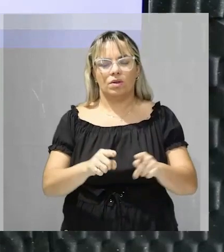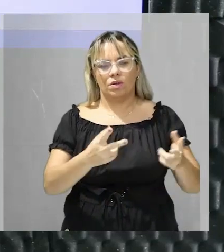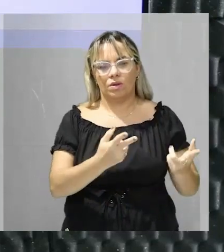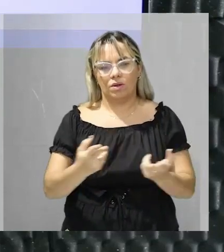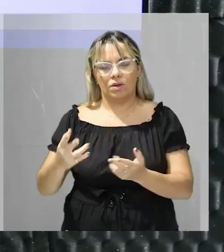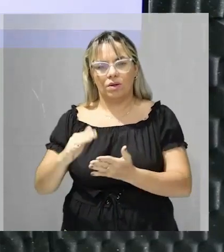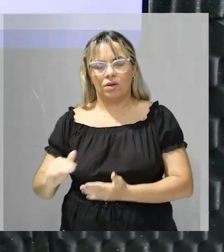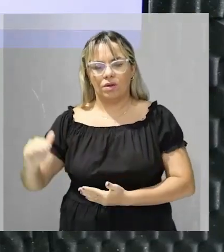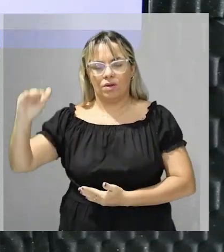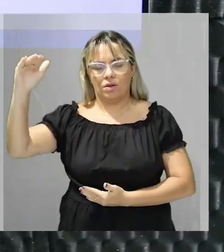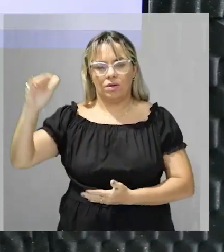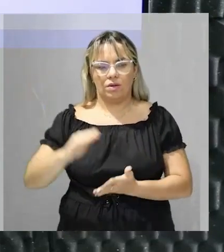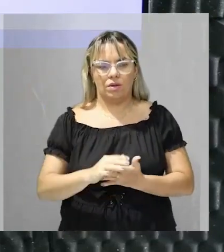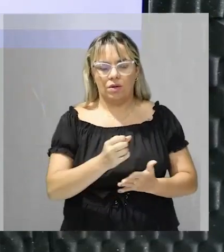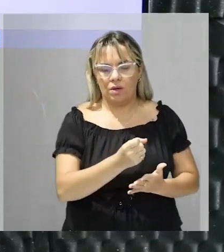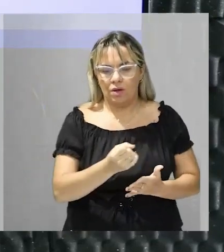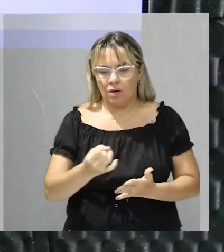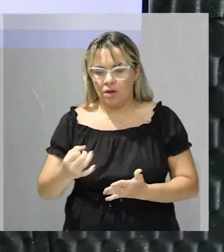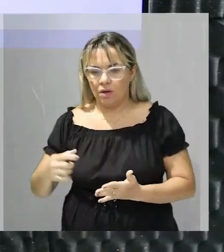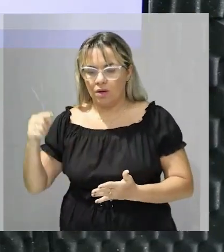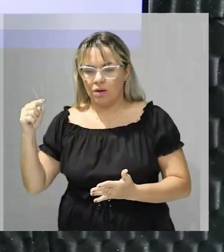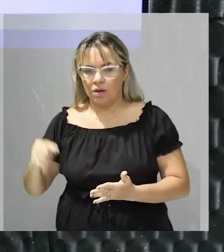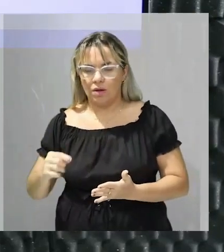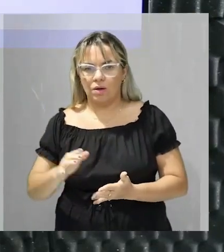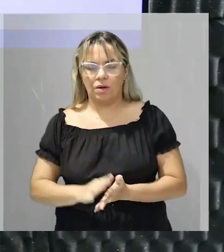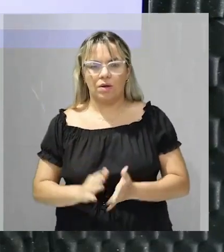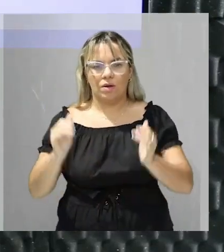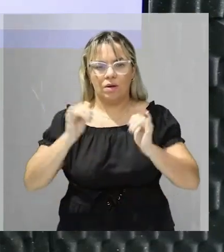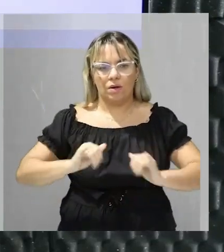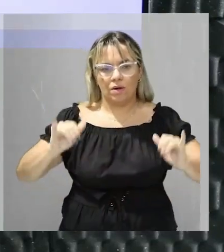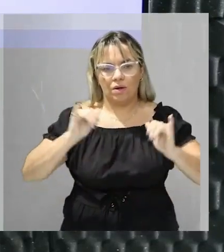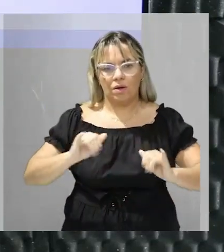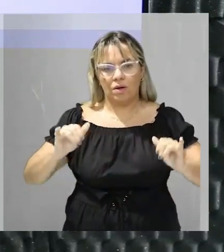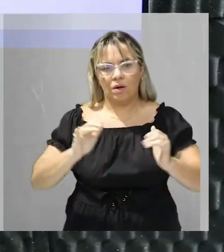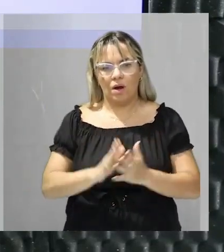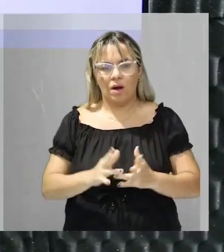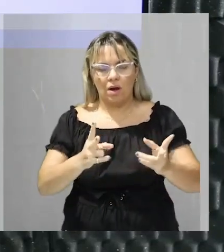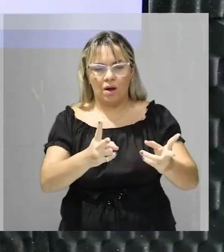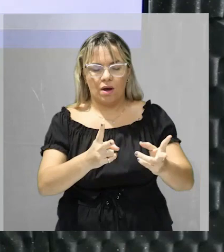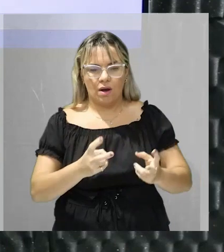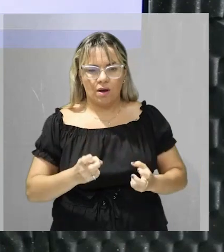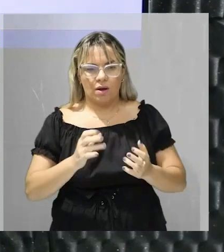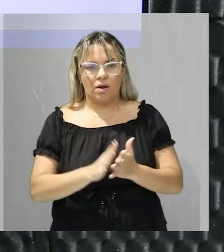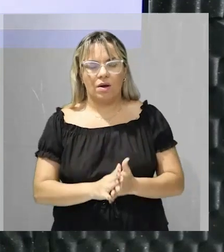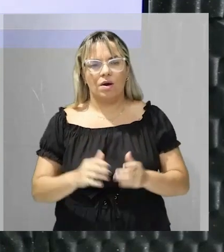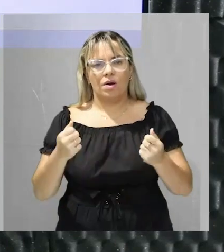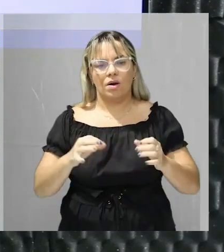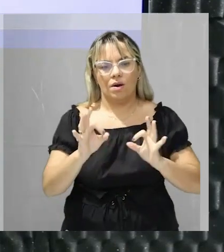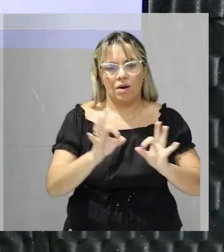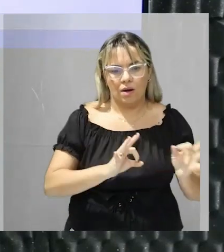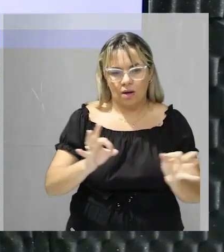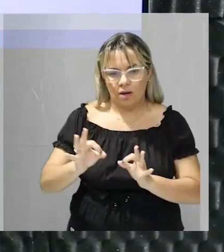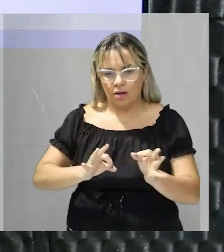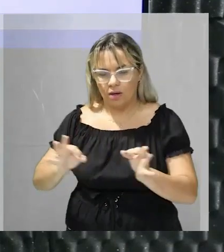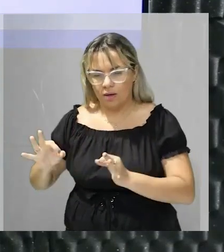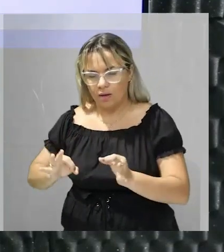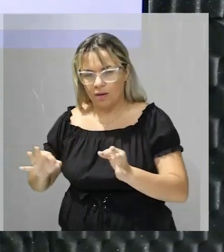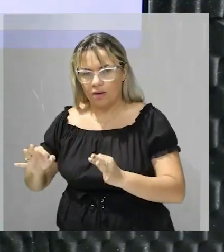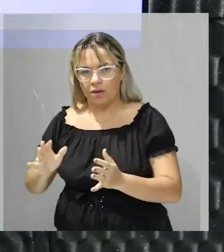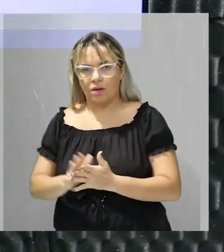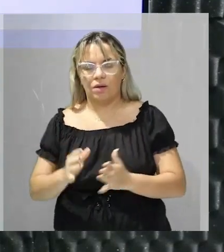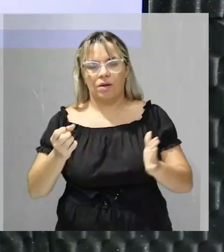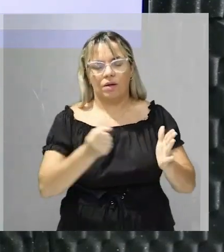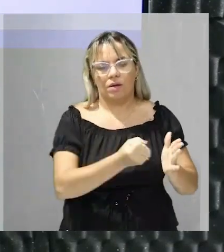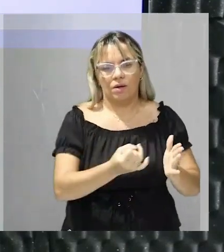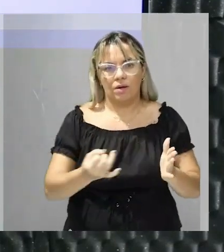desculpa aparecer a informação eu preciso organizar perceba aqui né que na mesma